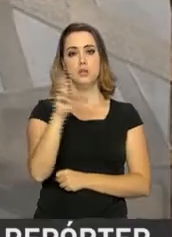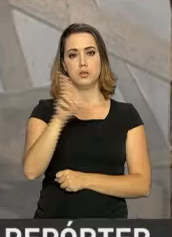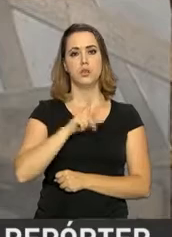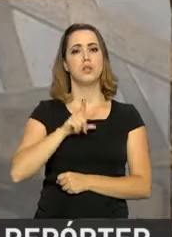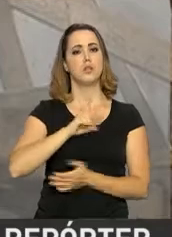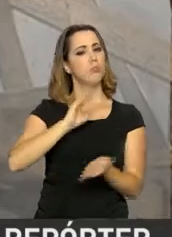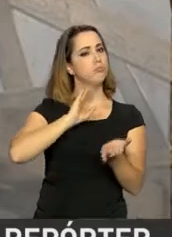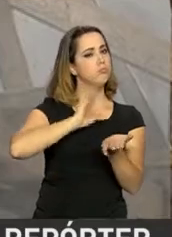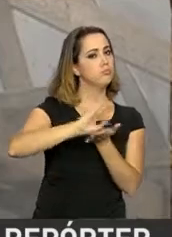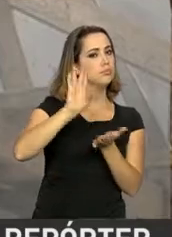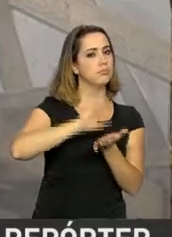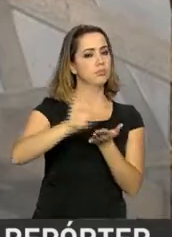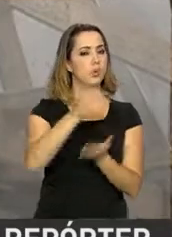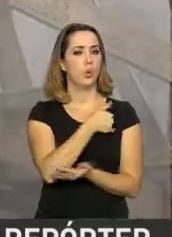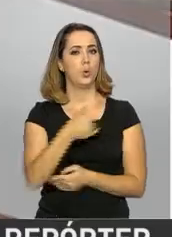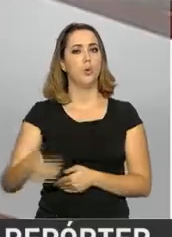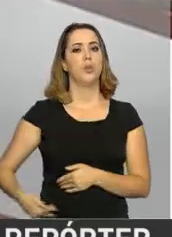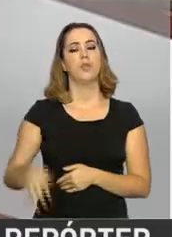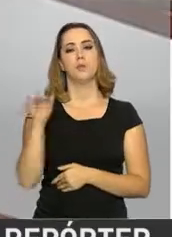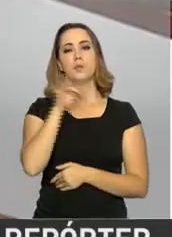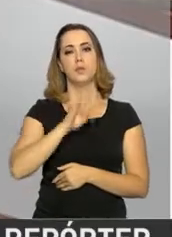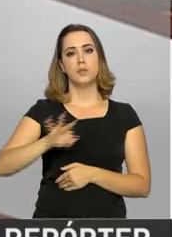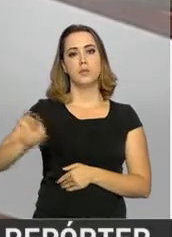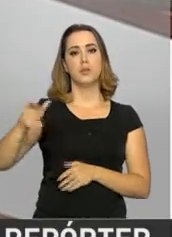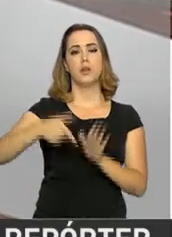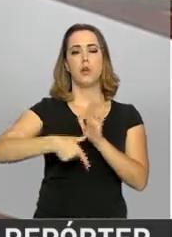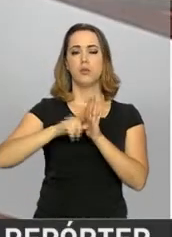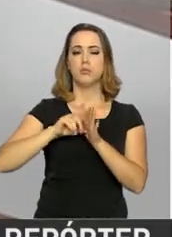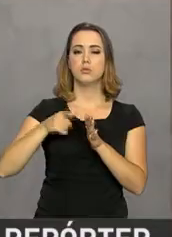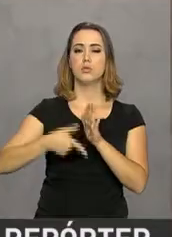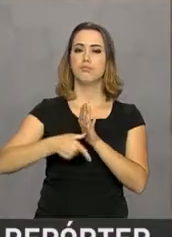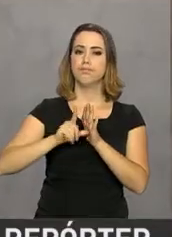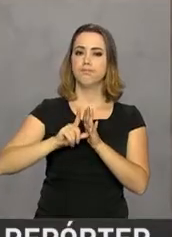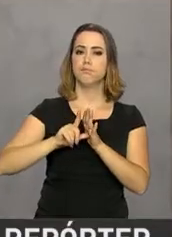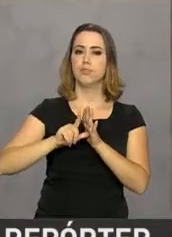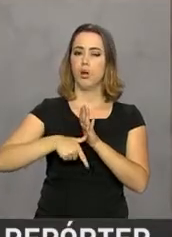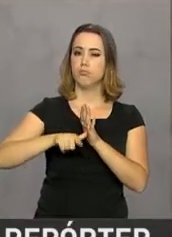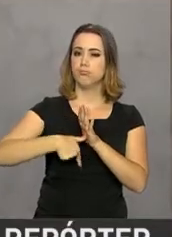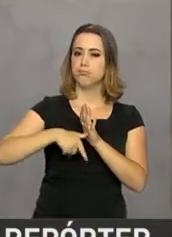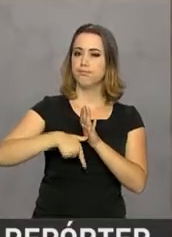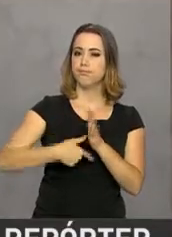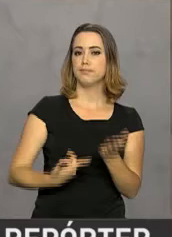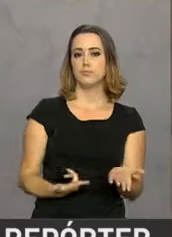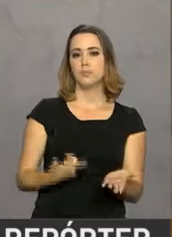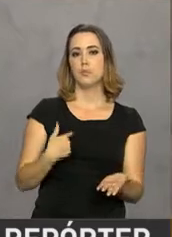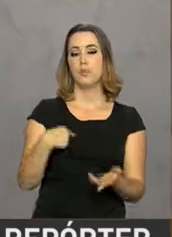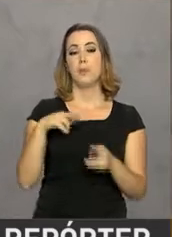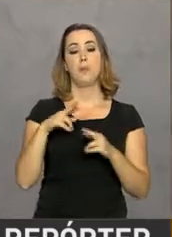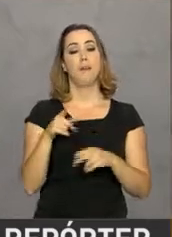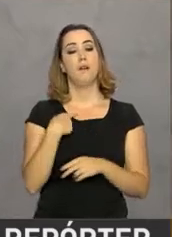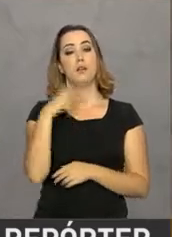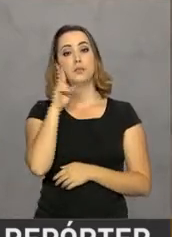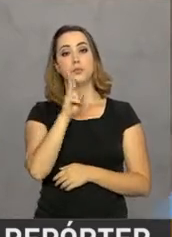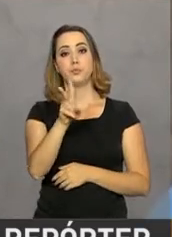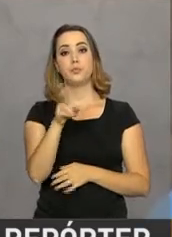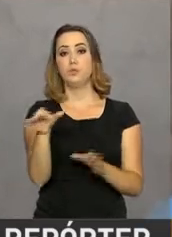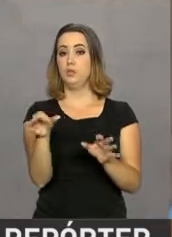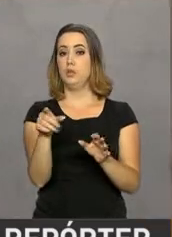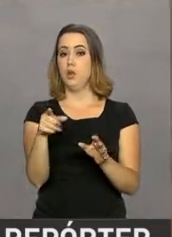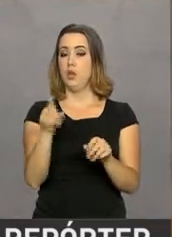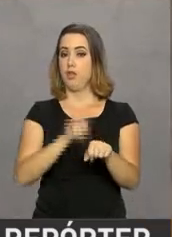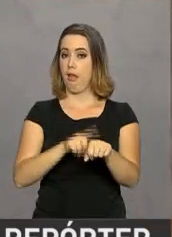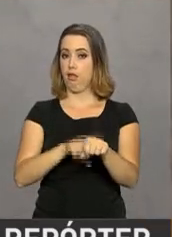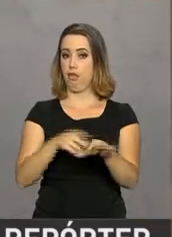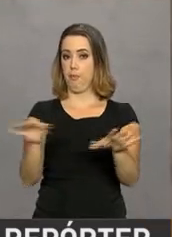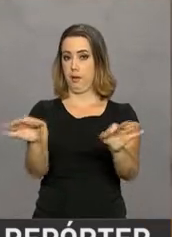conta com repasses do governo federal que estavam atrasados lá era previsto para terminar inicialmente